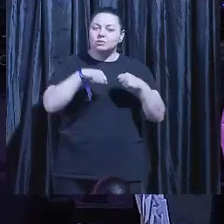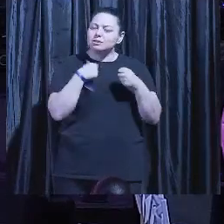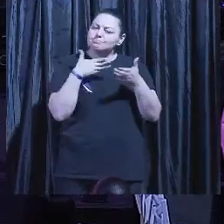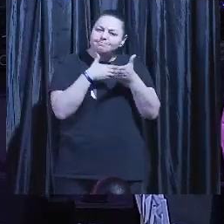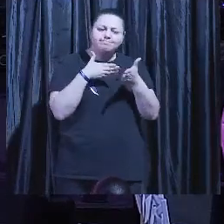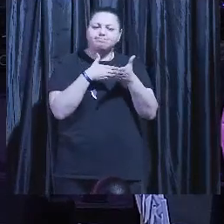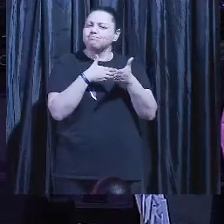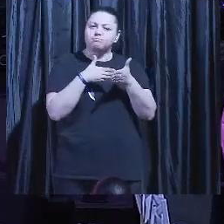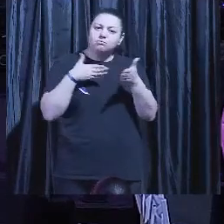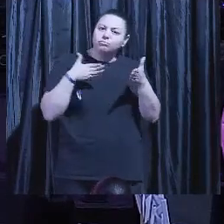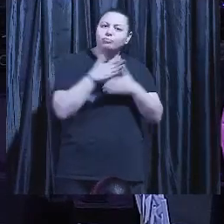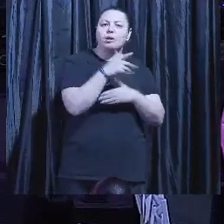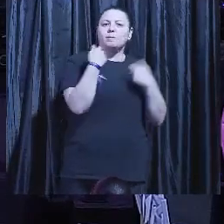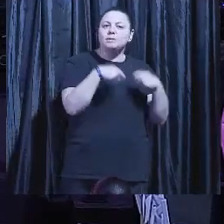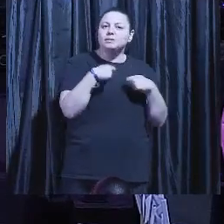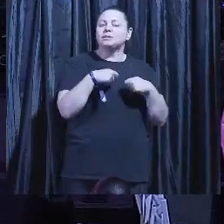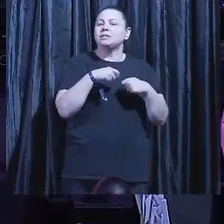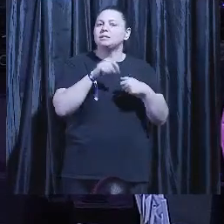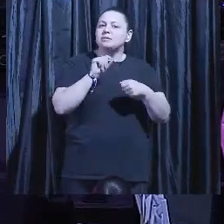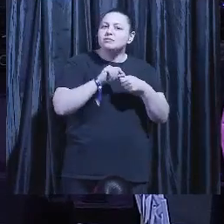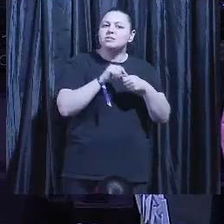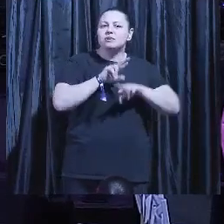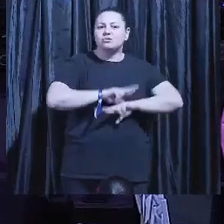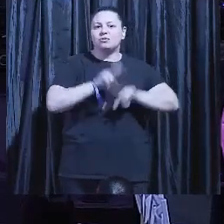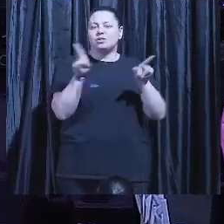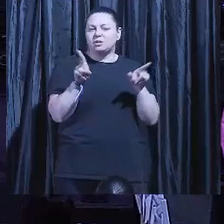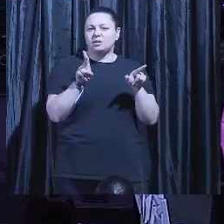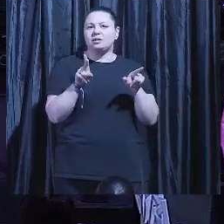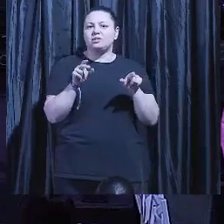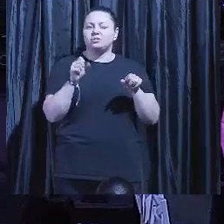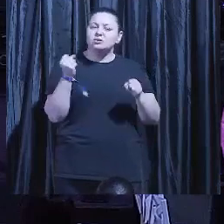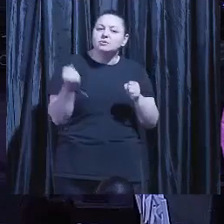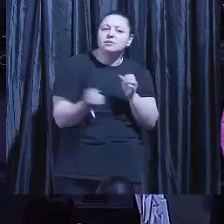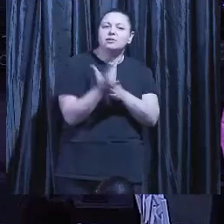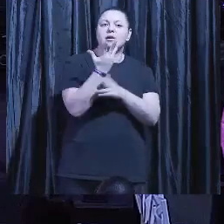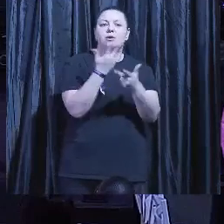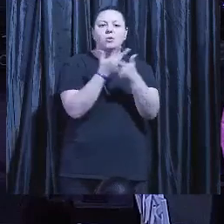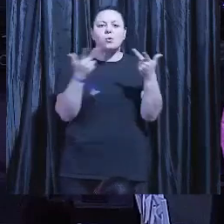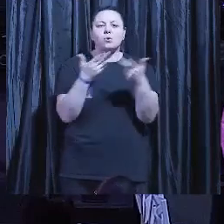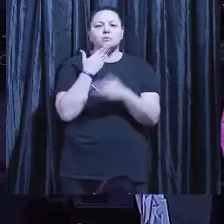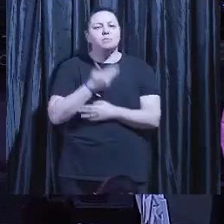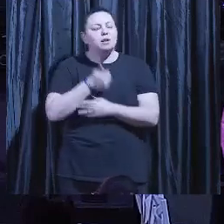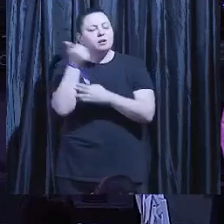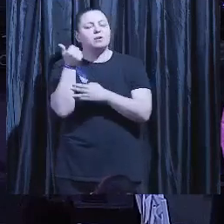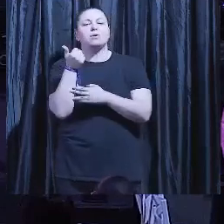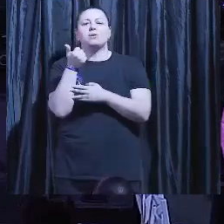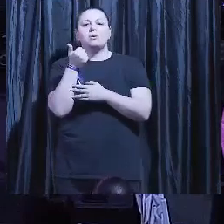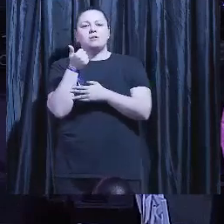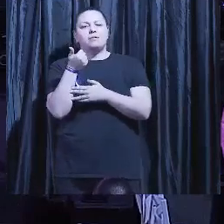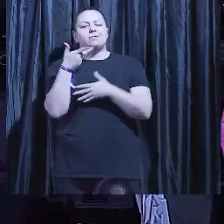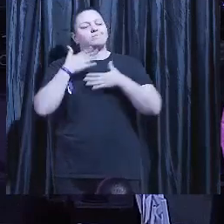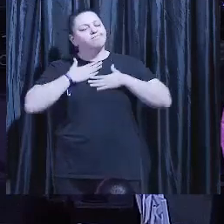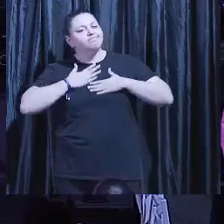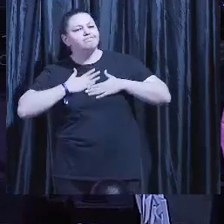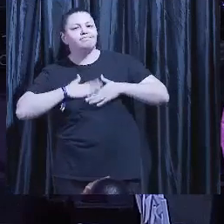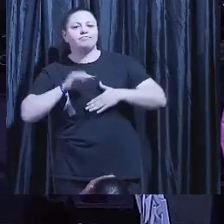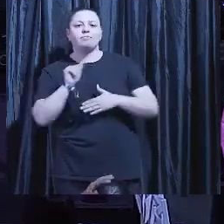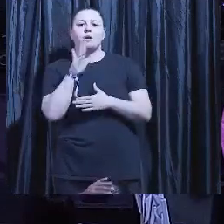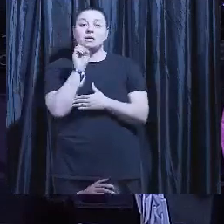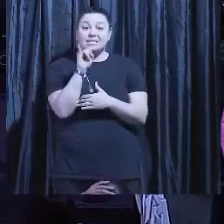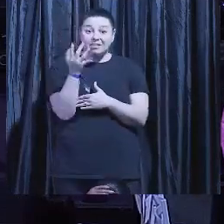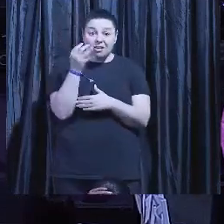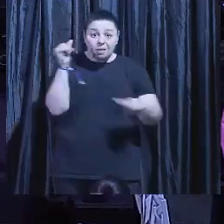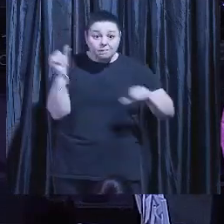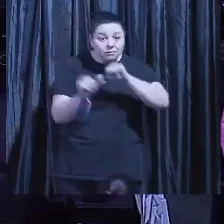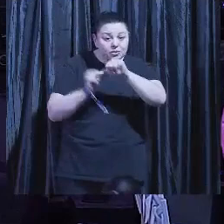desconstruir, para construir algo que talvez seja um pouco melhor, seja menos desgastante, e que, se quer fazer